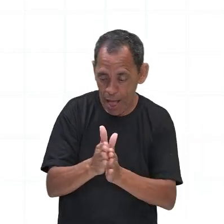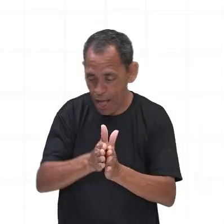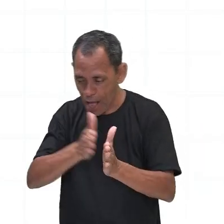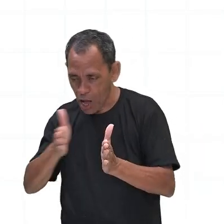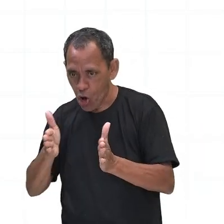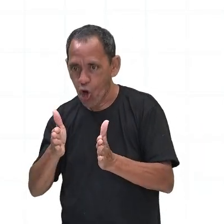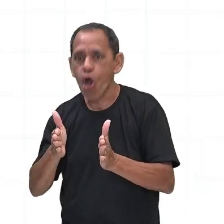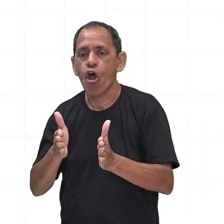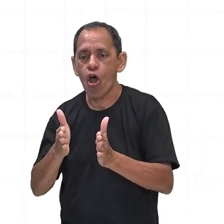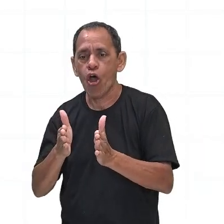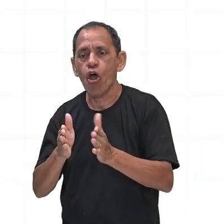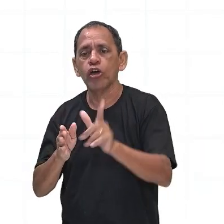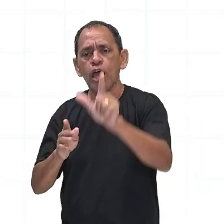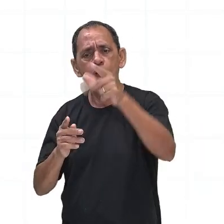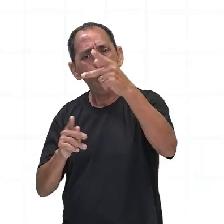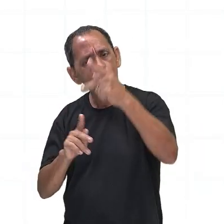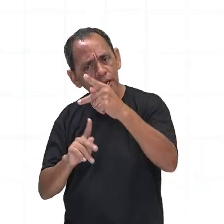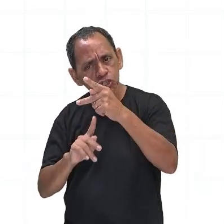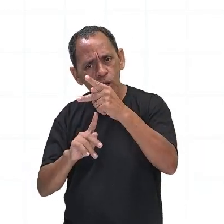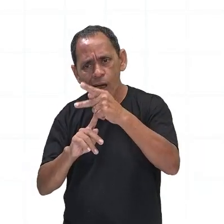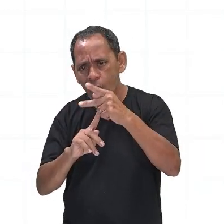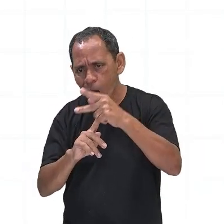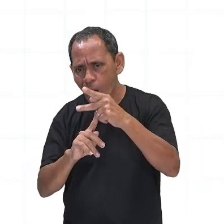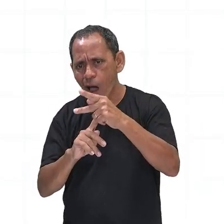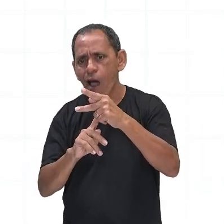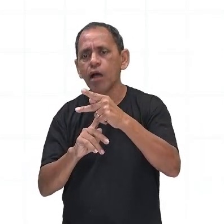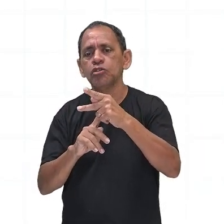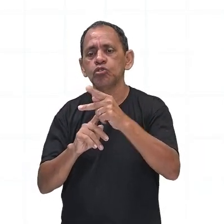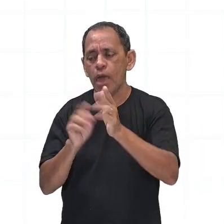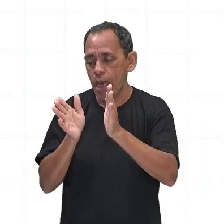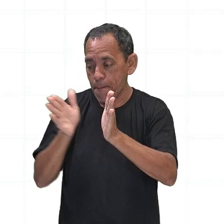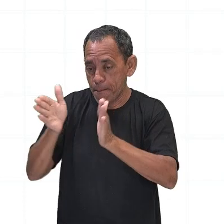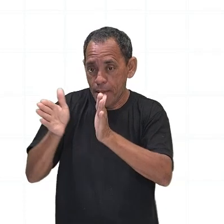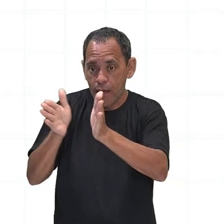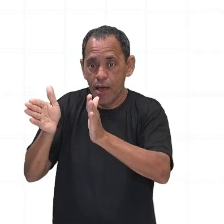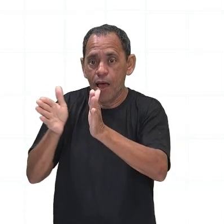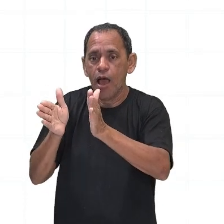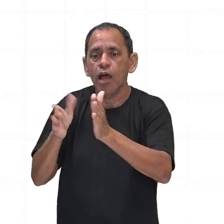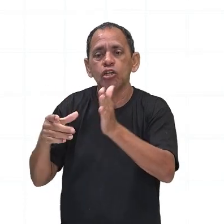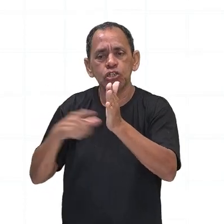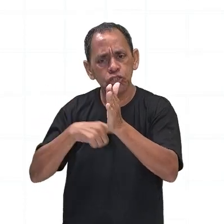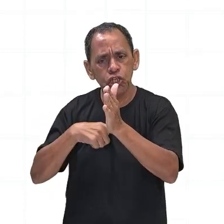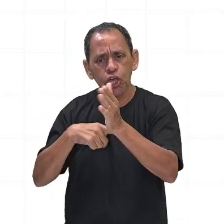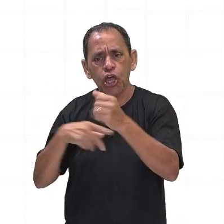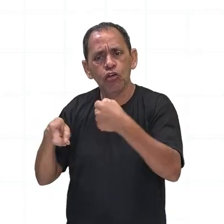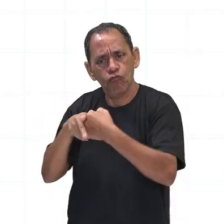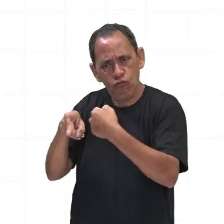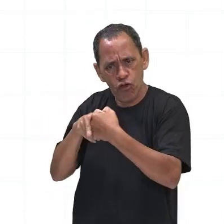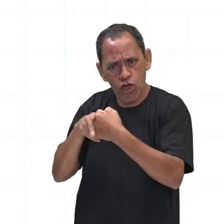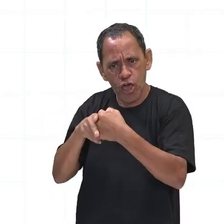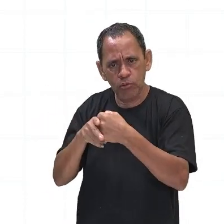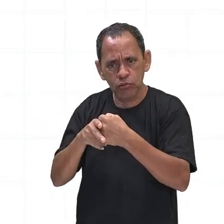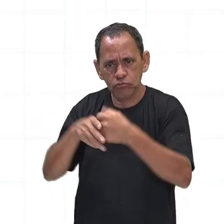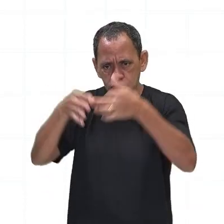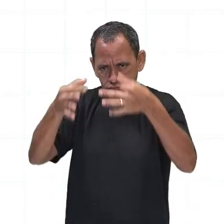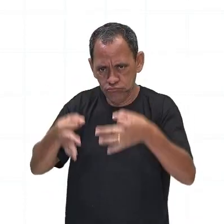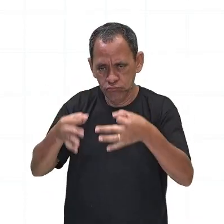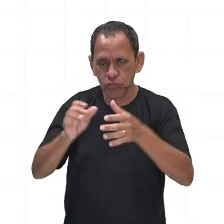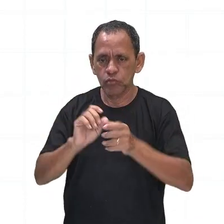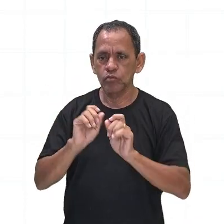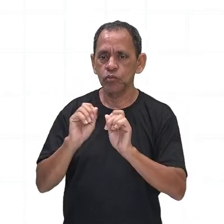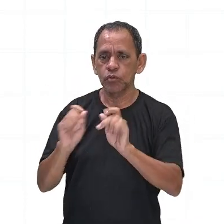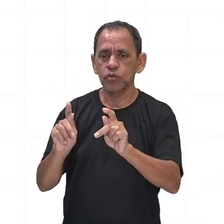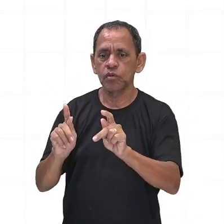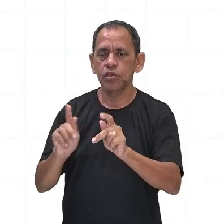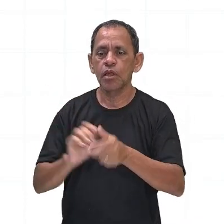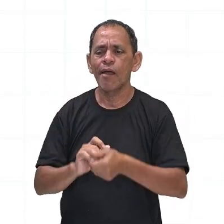predicado é exatamente a parte da oração que contém o verbo, certo? Então, quem é o verbo